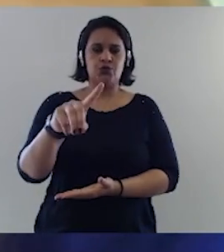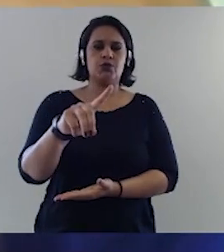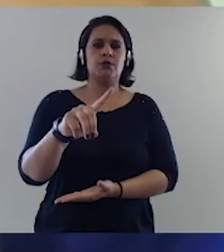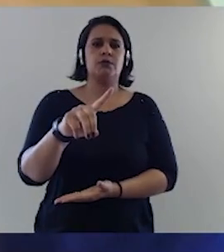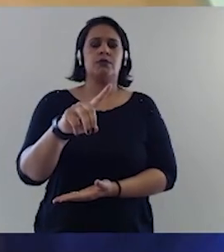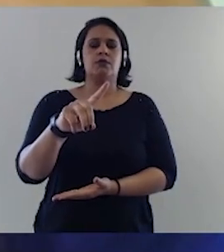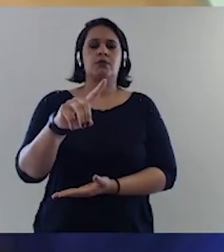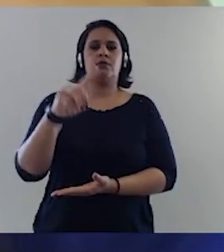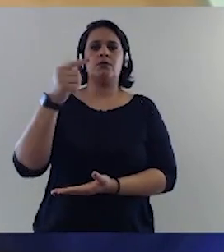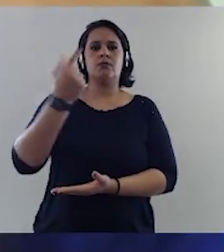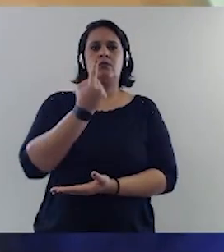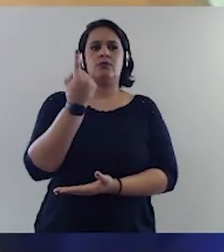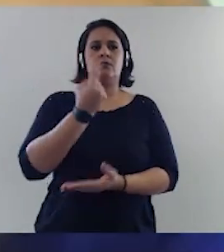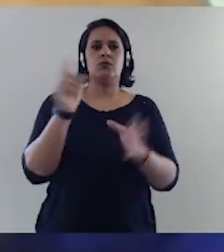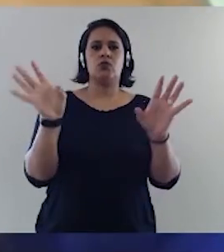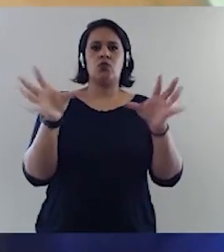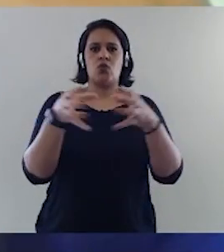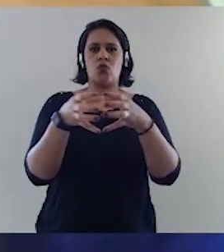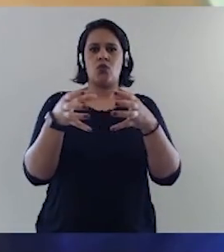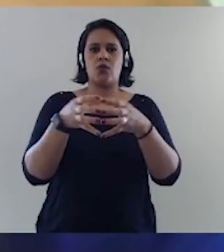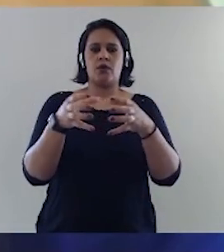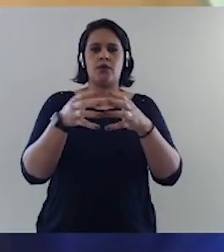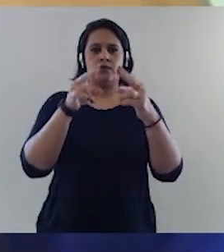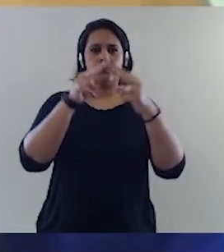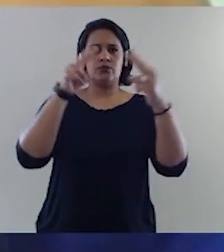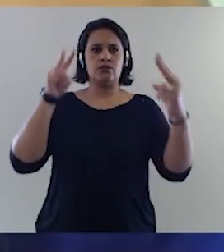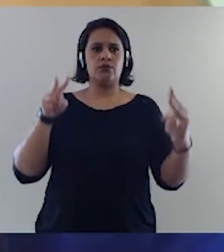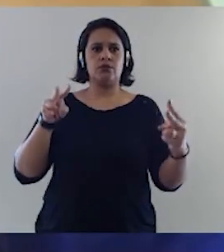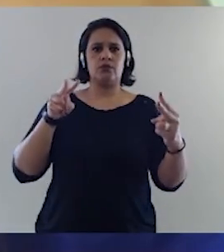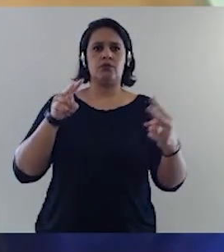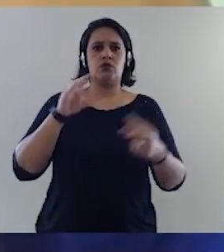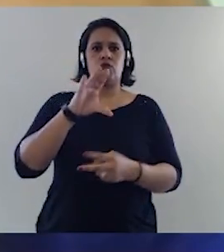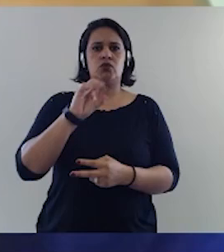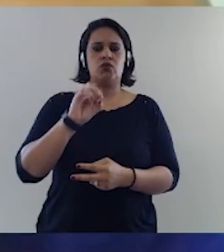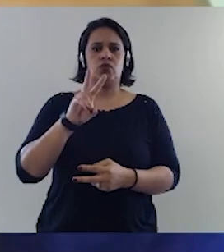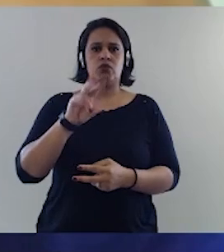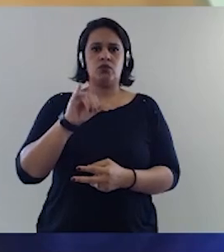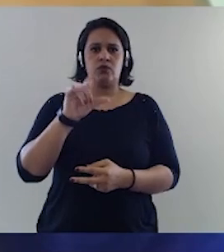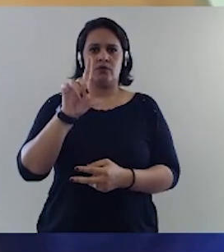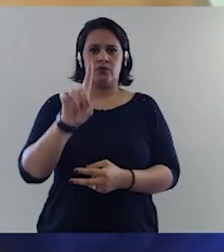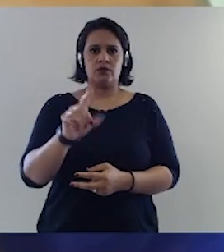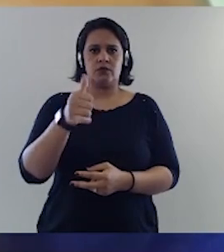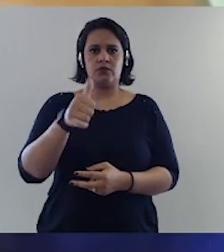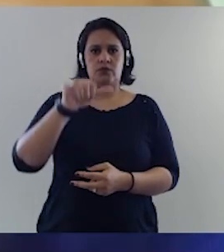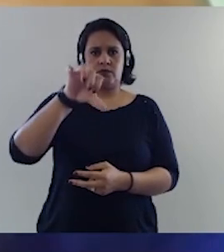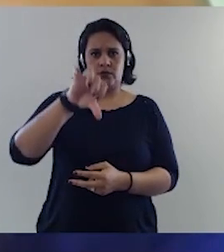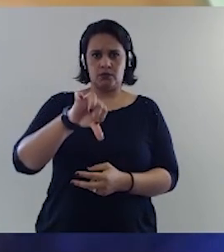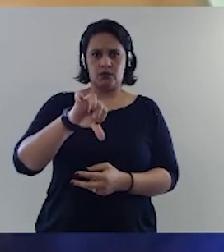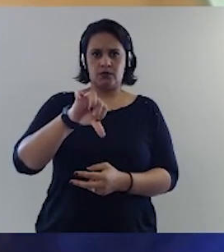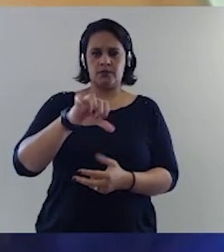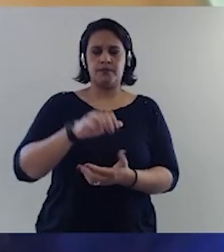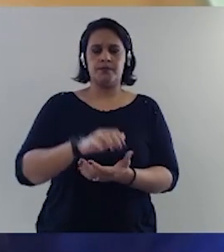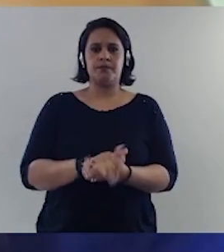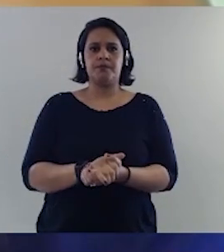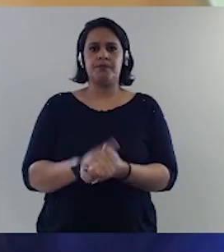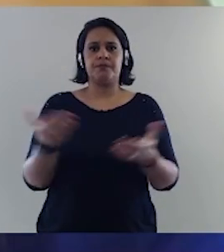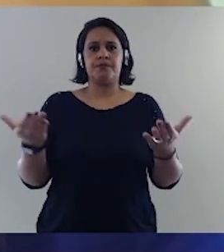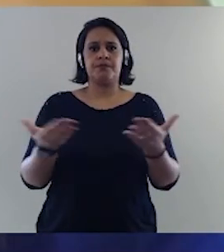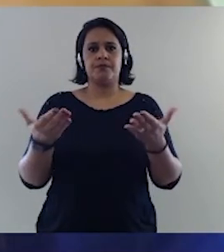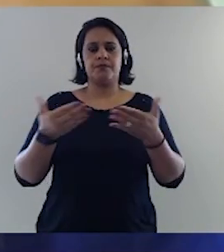Digital Covid-19, Repercussões Jurídicas e Sociais da Pandemia. Iniciamos